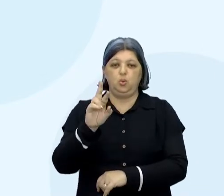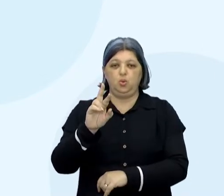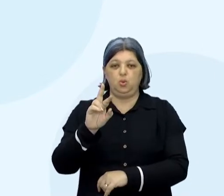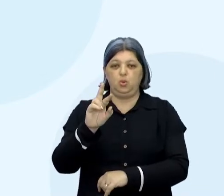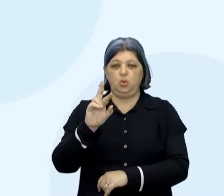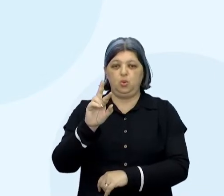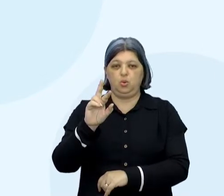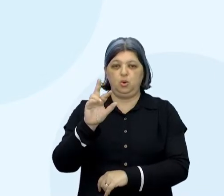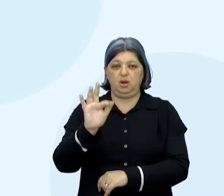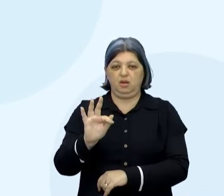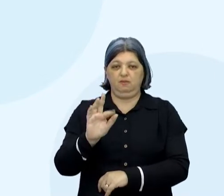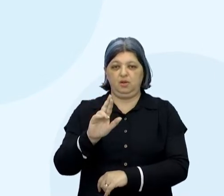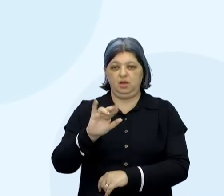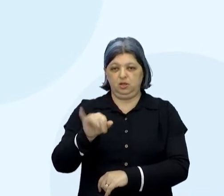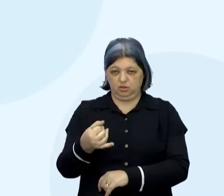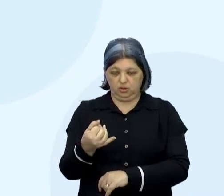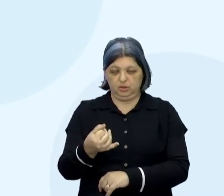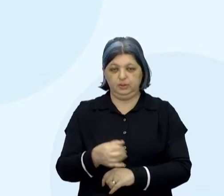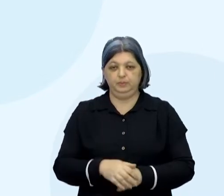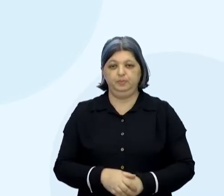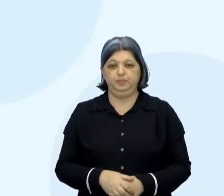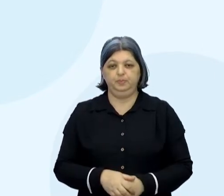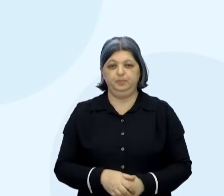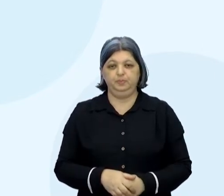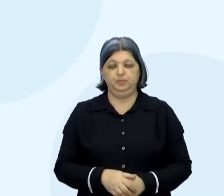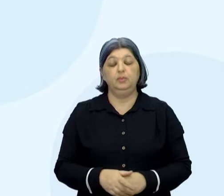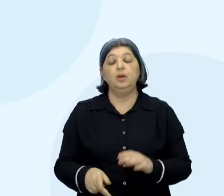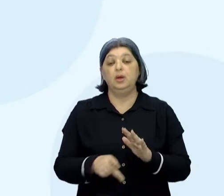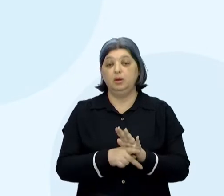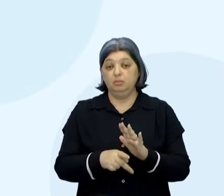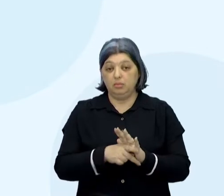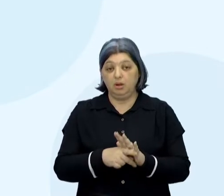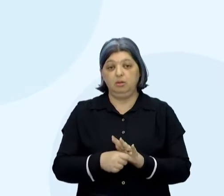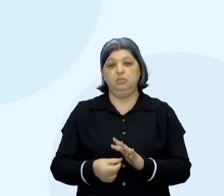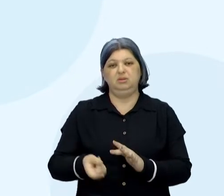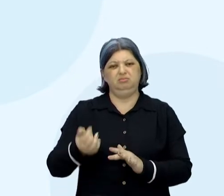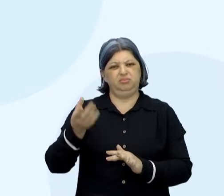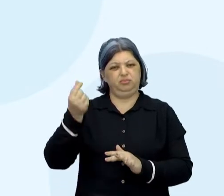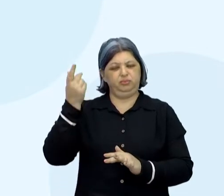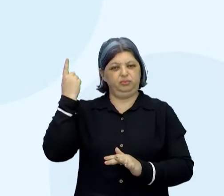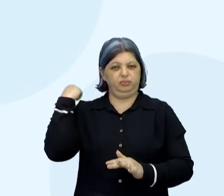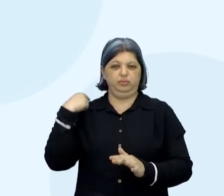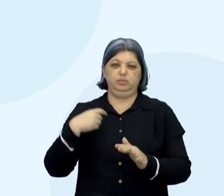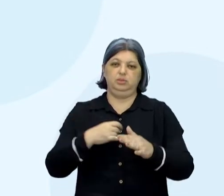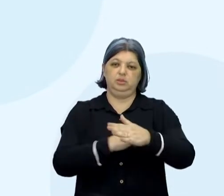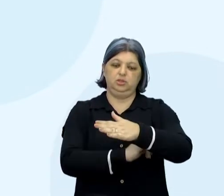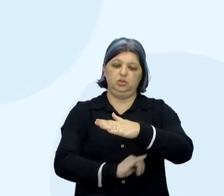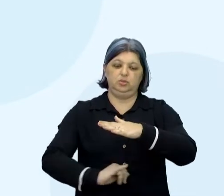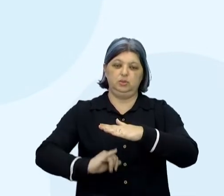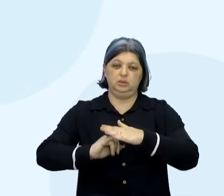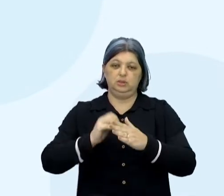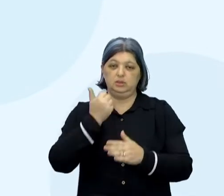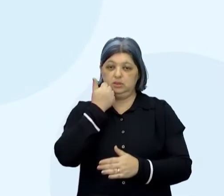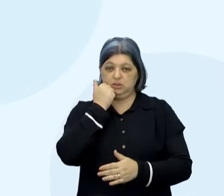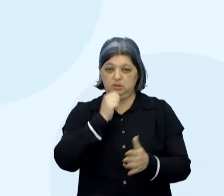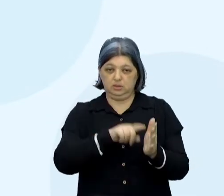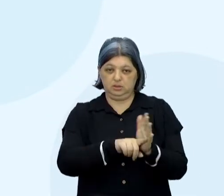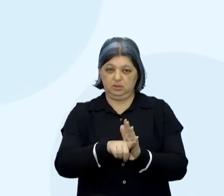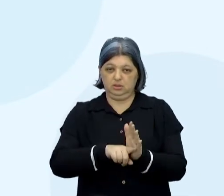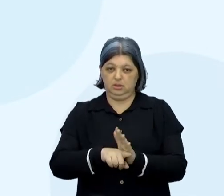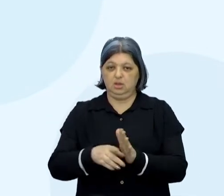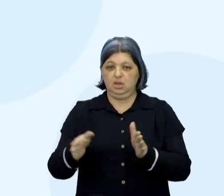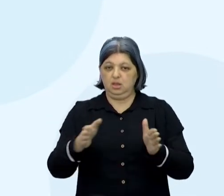instituição científica, o museu, né, a mais antiga instituição científica do Brasil, que até setembro